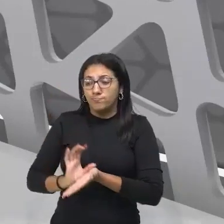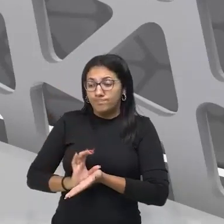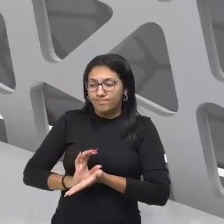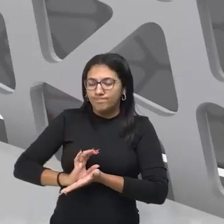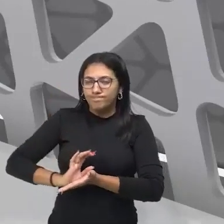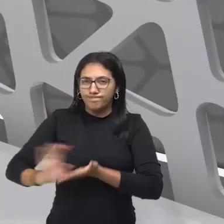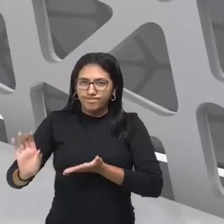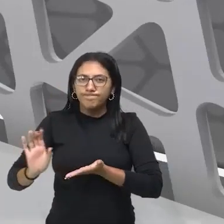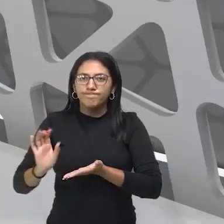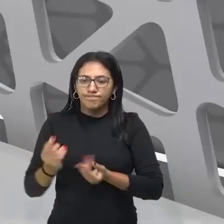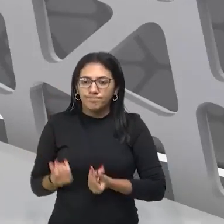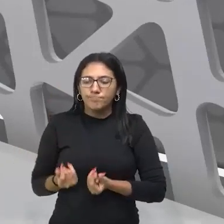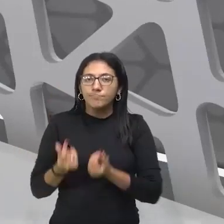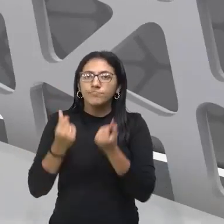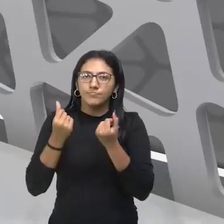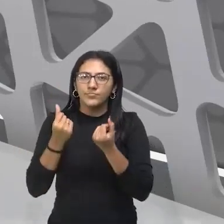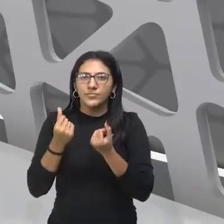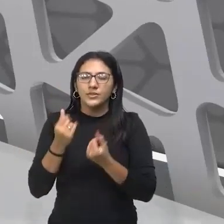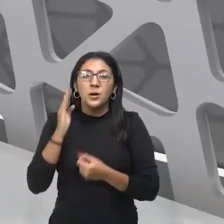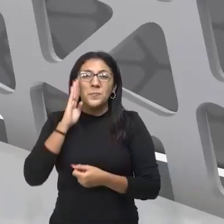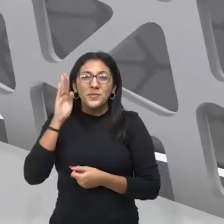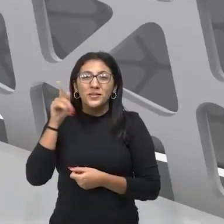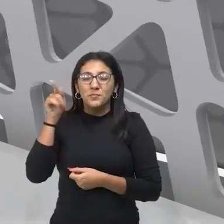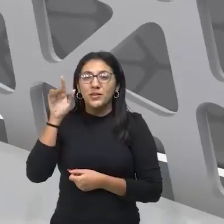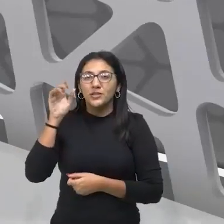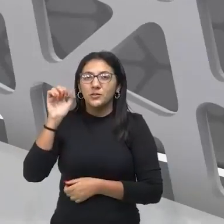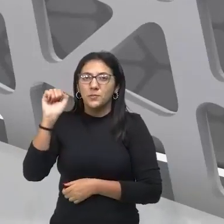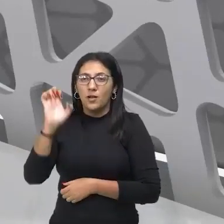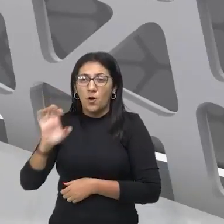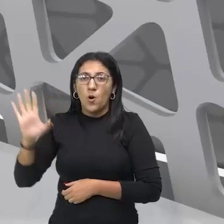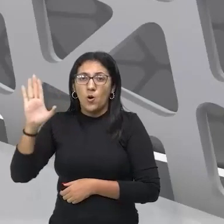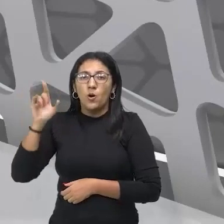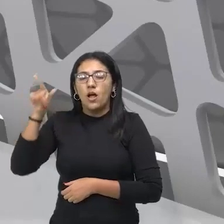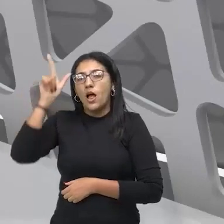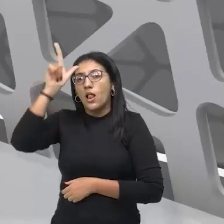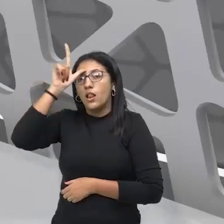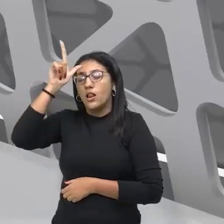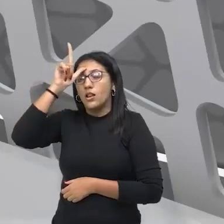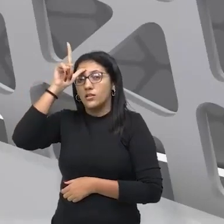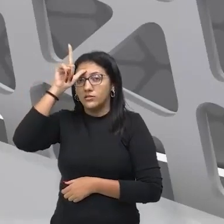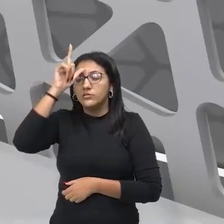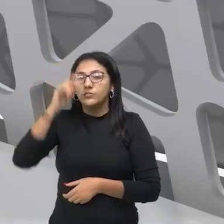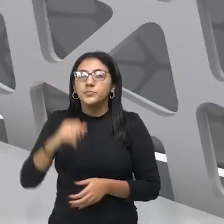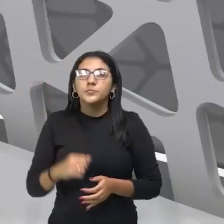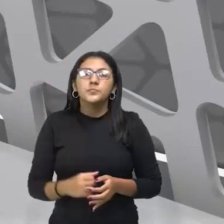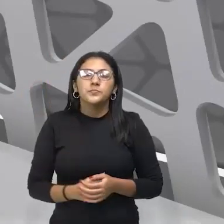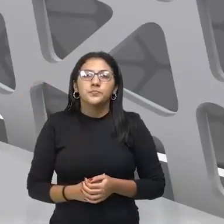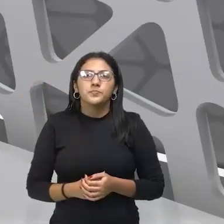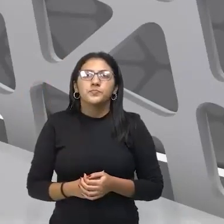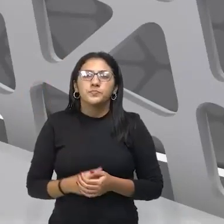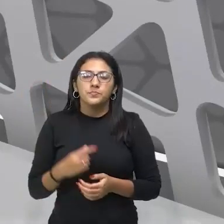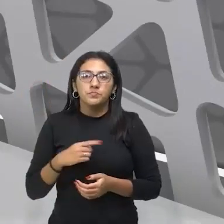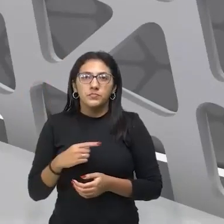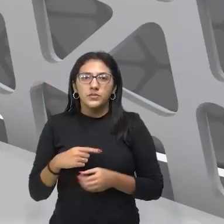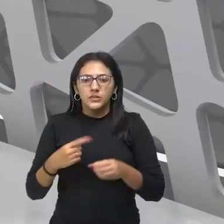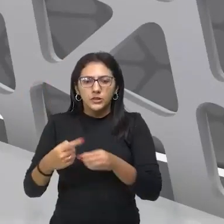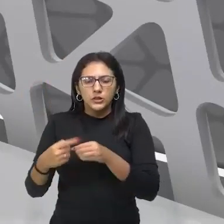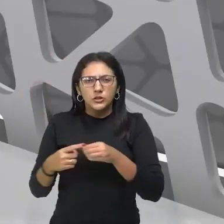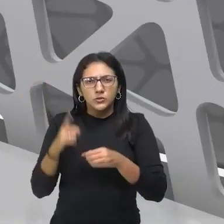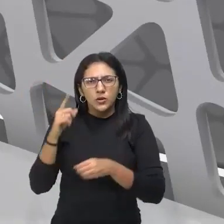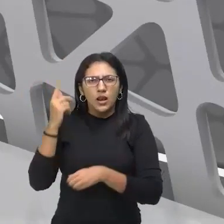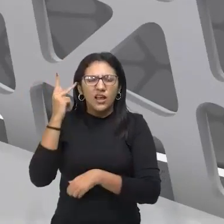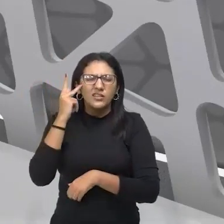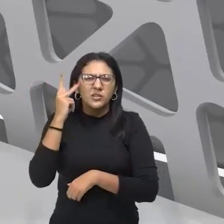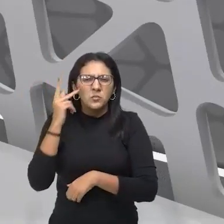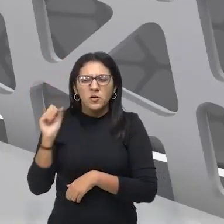investimentos do capital estrangeiro, principalmente alemão. Nós vamos encontrar ali na região do interior de